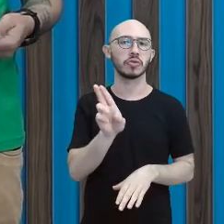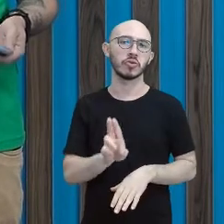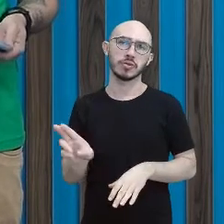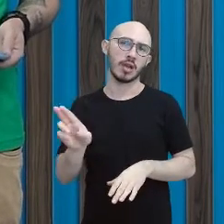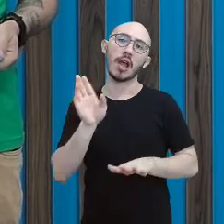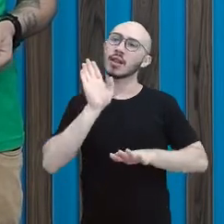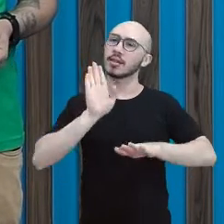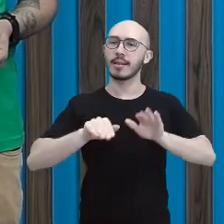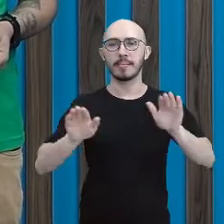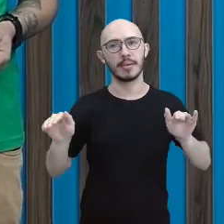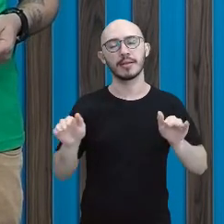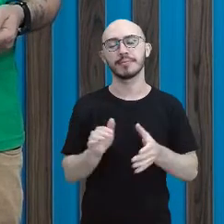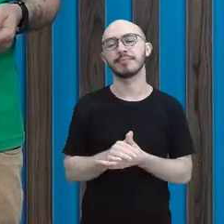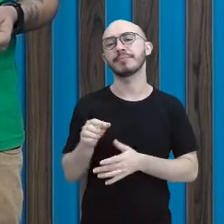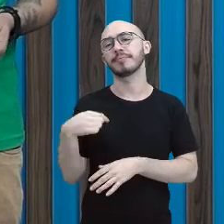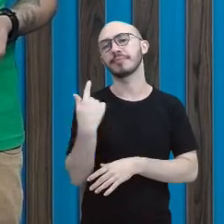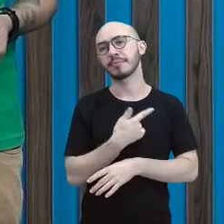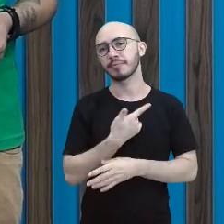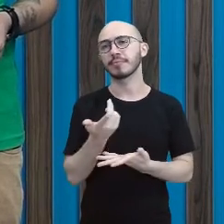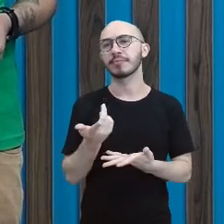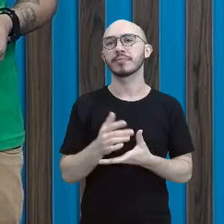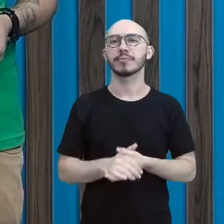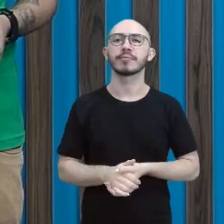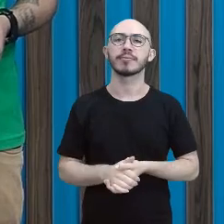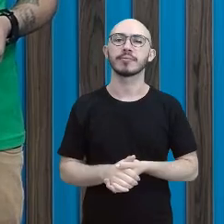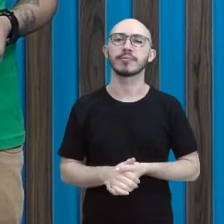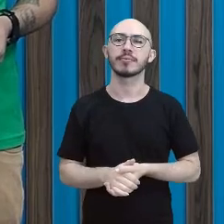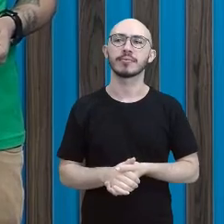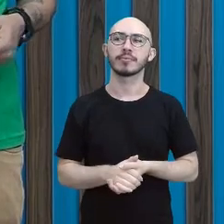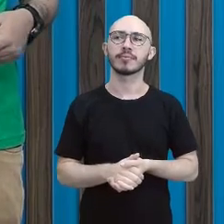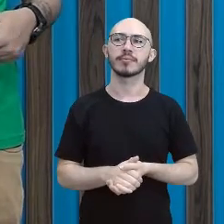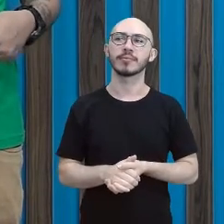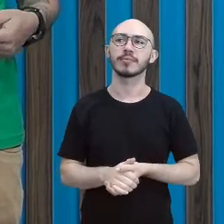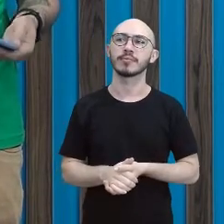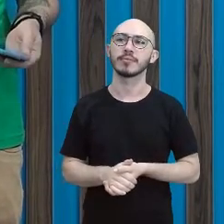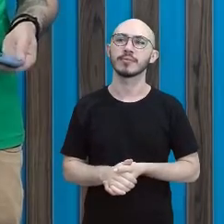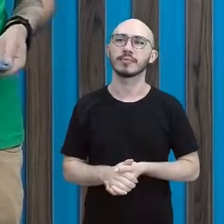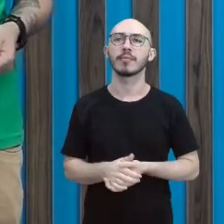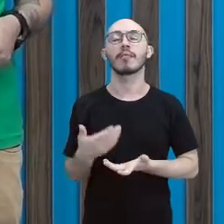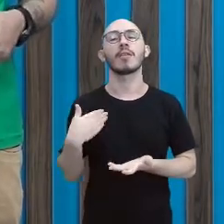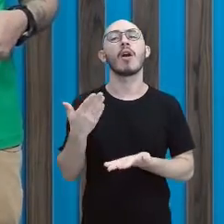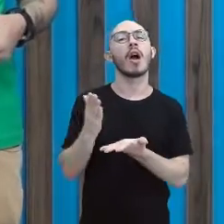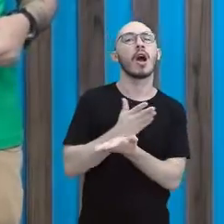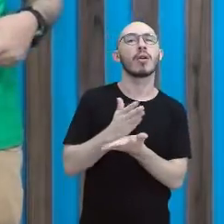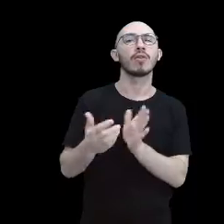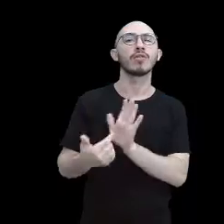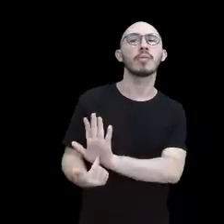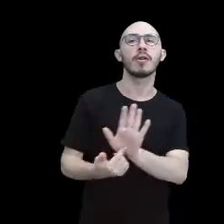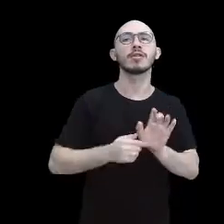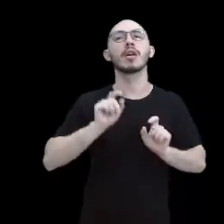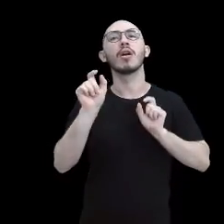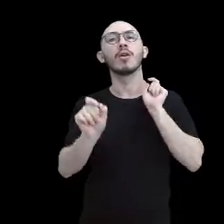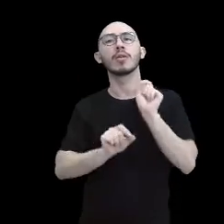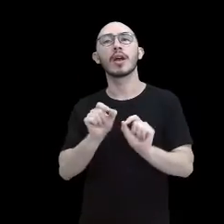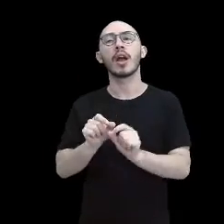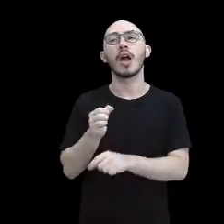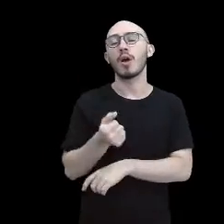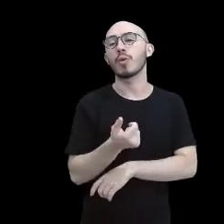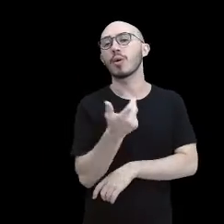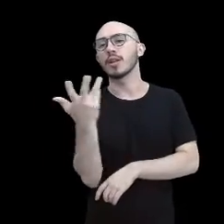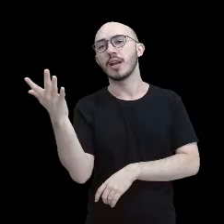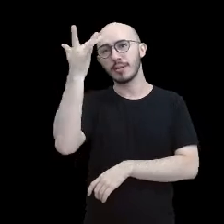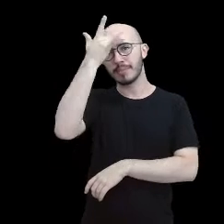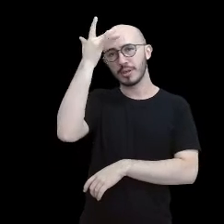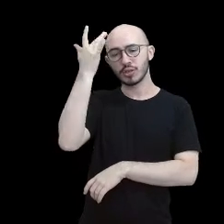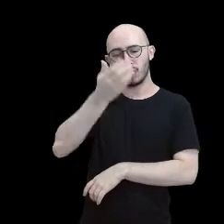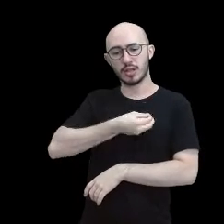esteja inserido para falar de números grandes e números pequenos. Eu trouxe alguns aqui, por exemplo, com a quantidade de